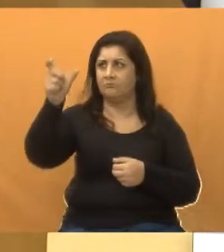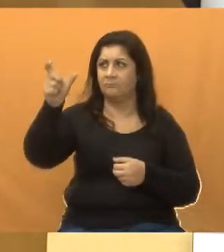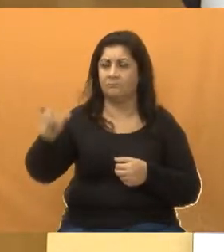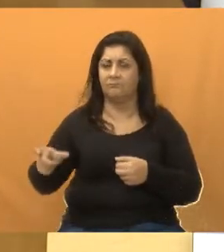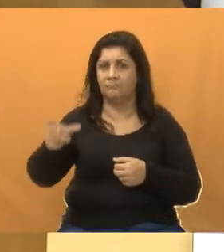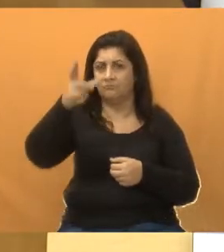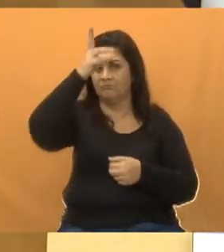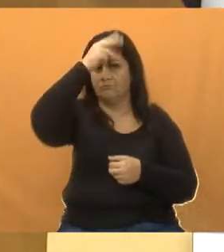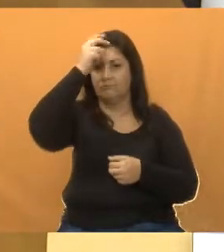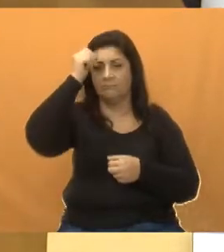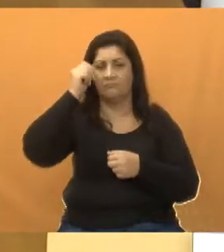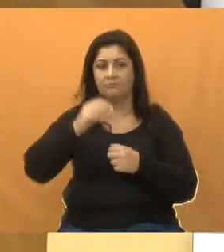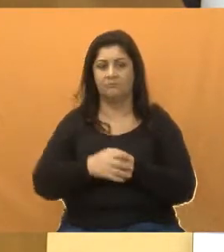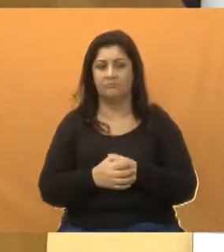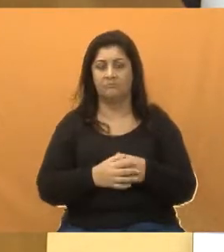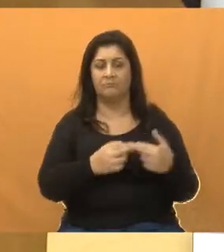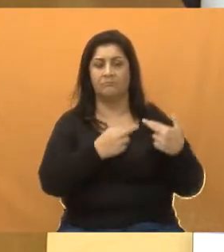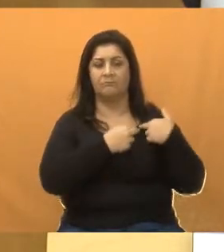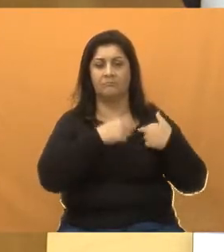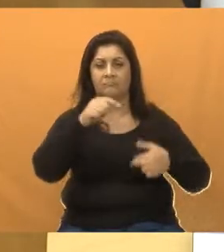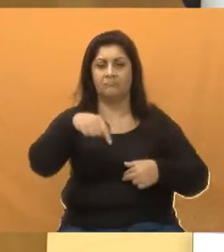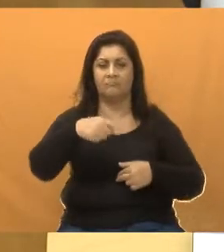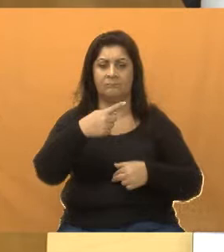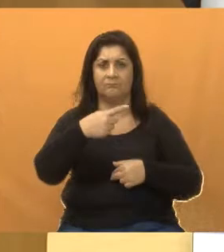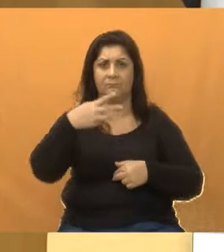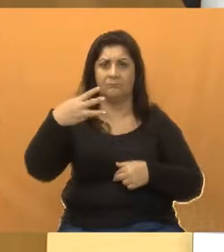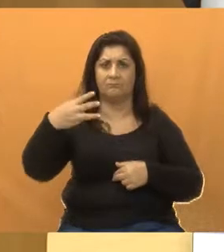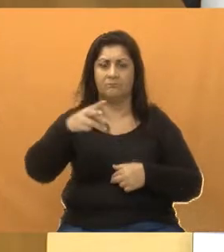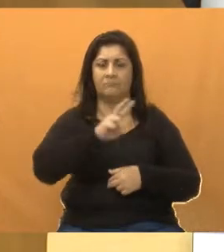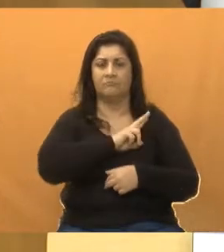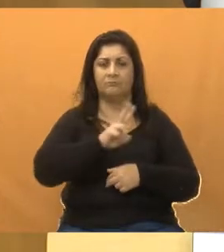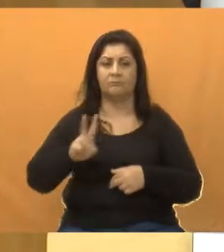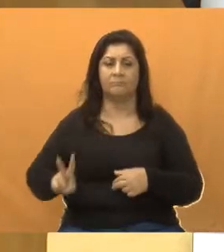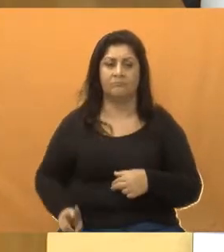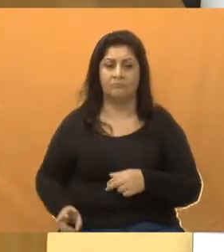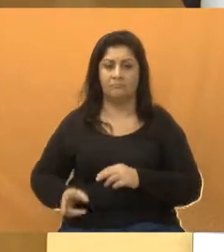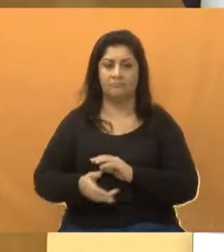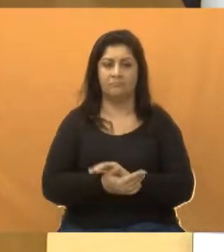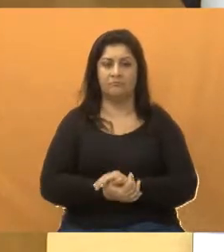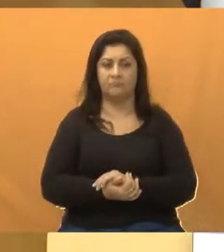está. Está na mão aqui de 13 vereadores.